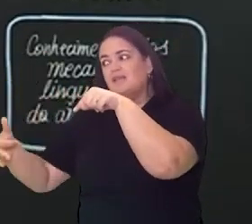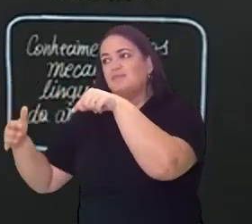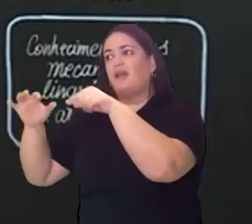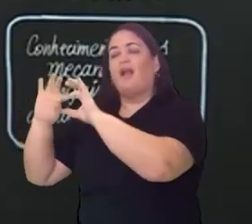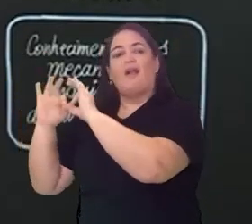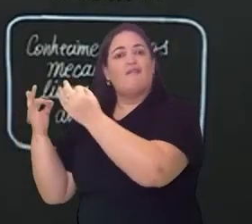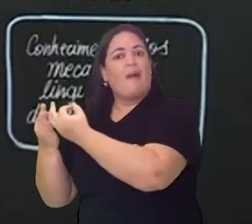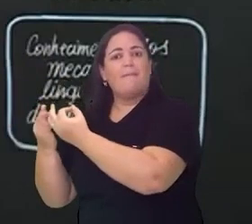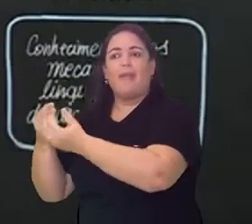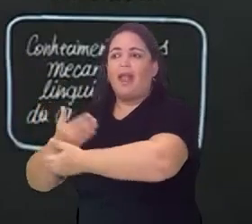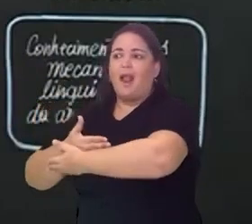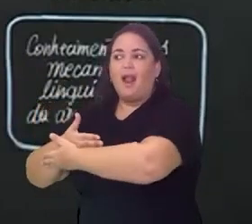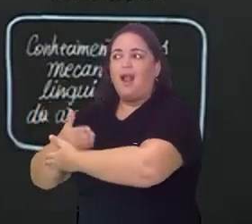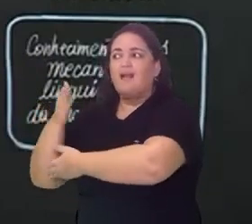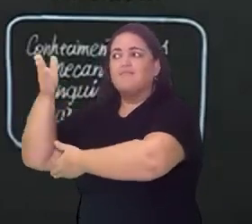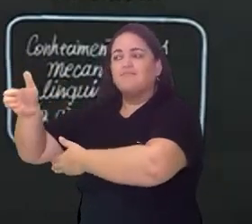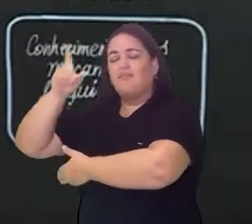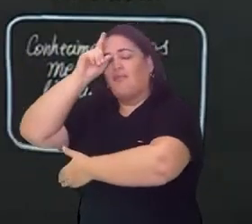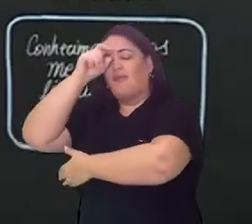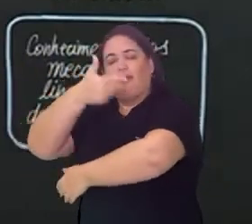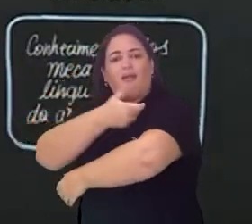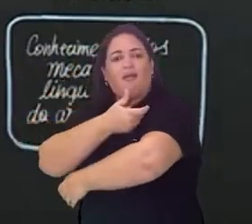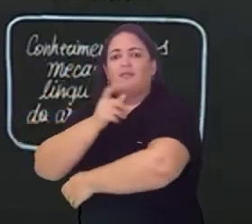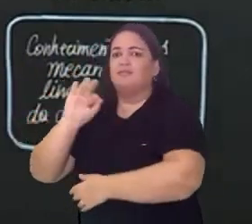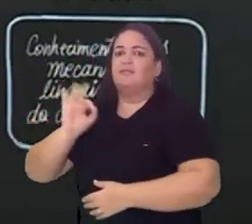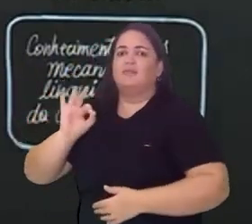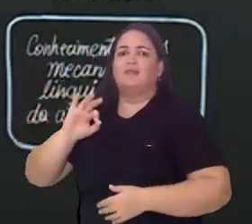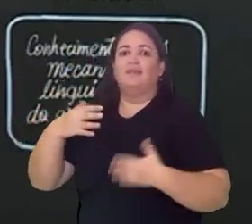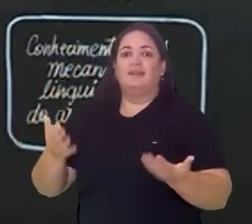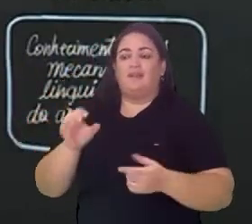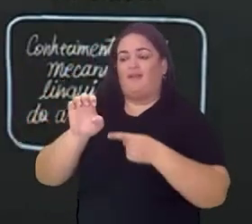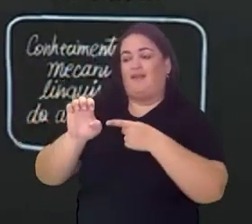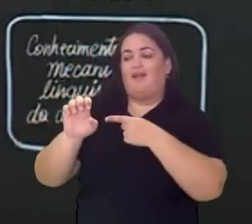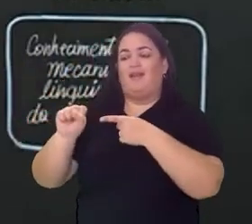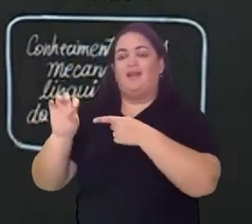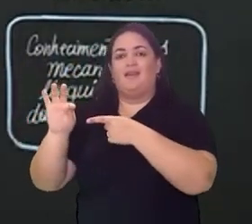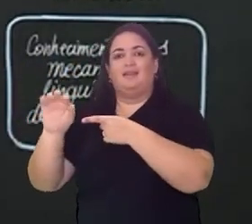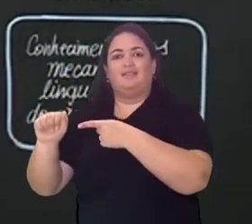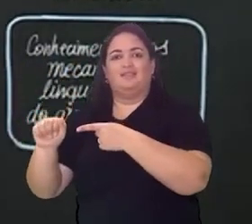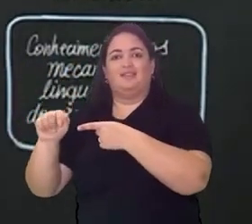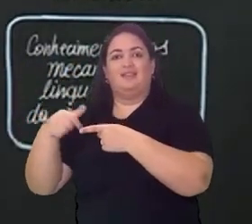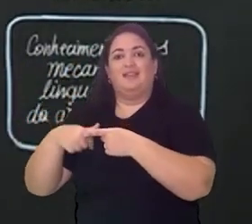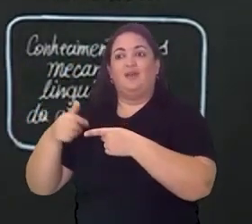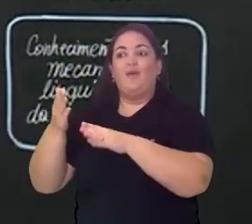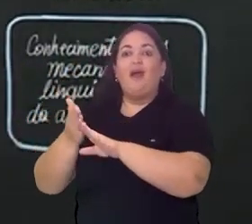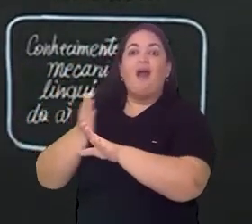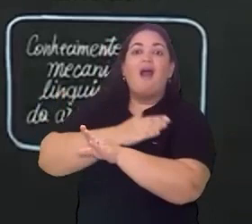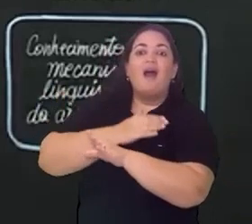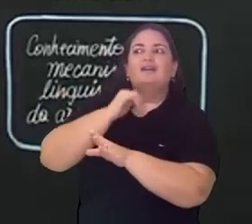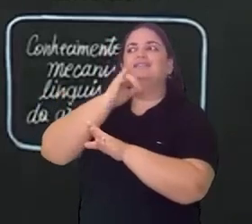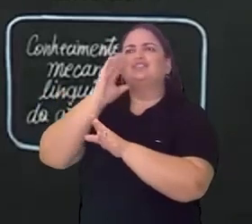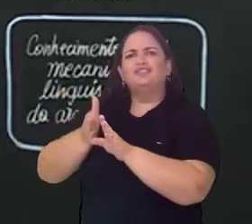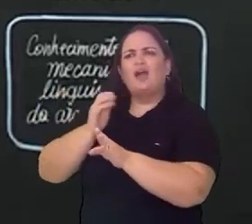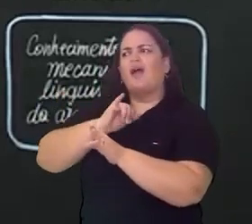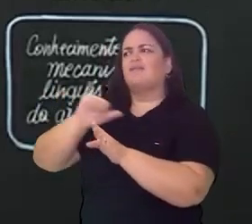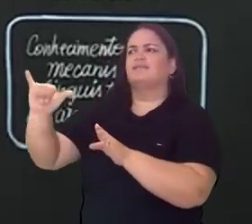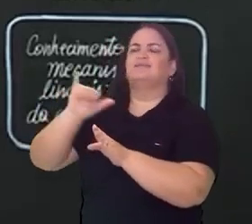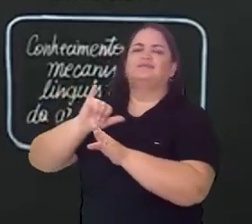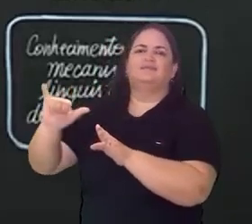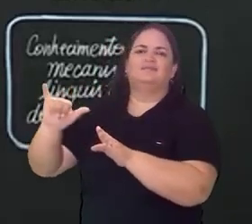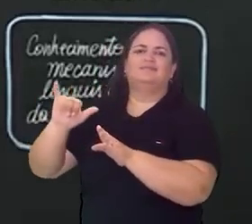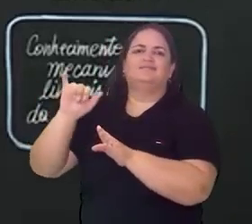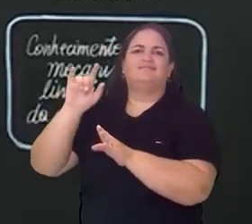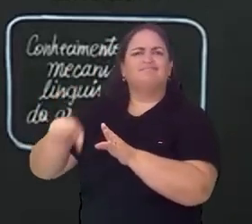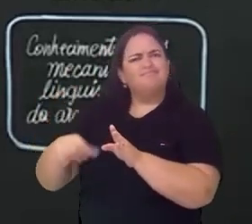postos de vacinação. Então, quando eu uso esta, eu uso uma catáfora, ou seja, eu estou antecipando uma informação no texto. Esse é